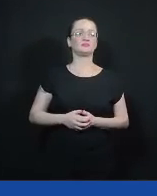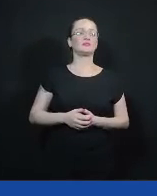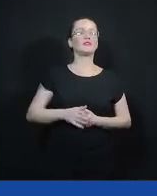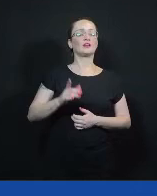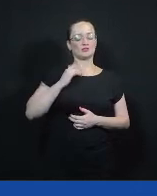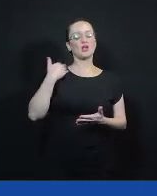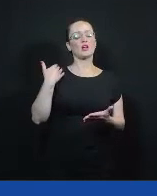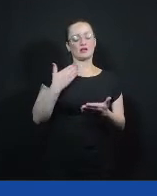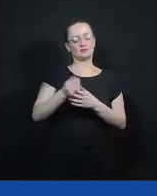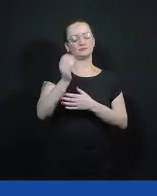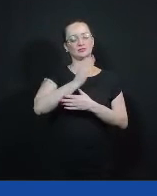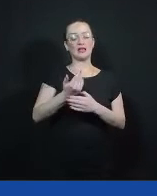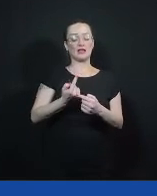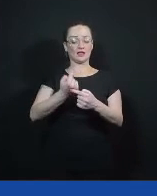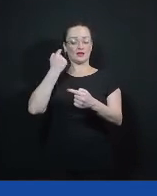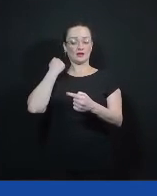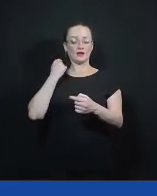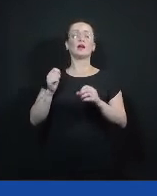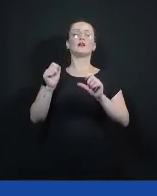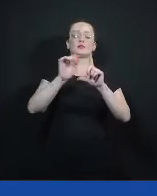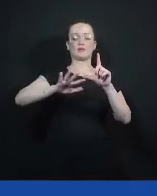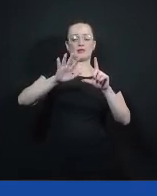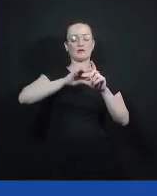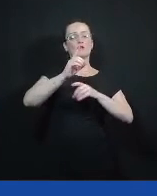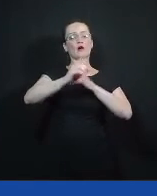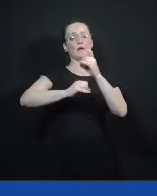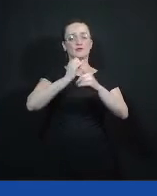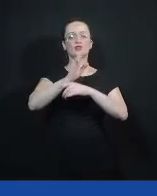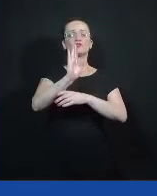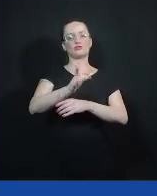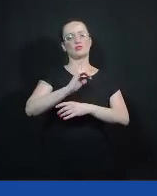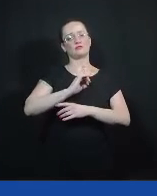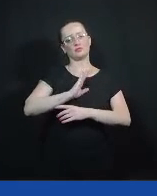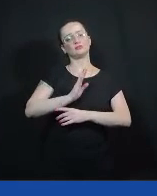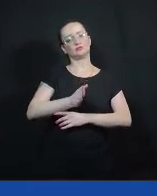isso já é histórico do Brasil, antes das plataformas digitais,